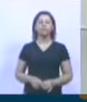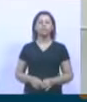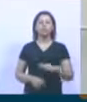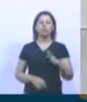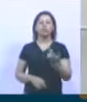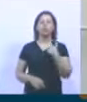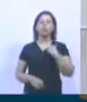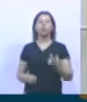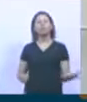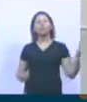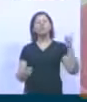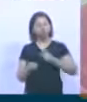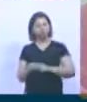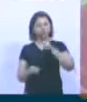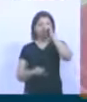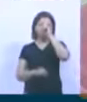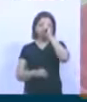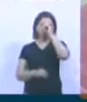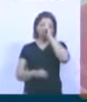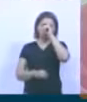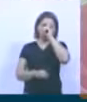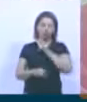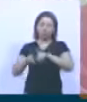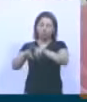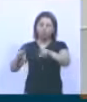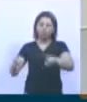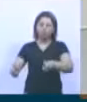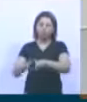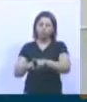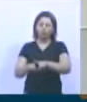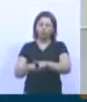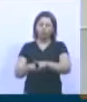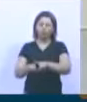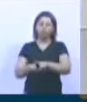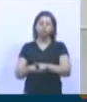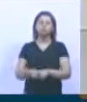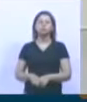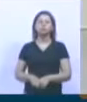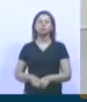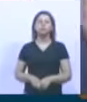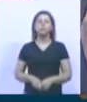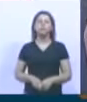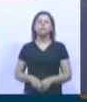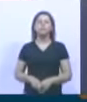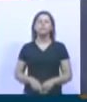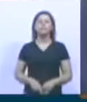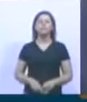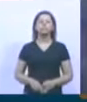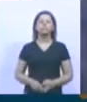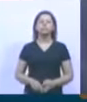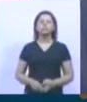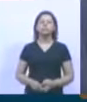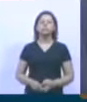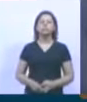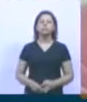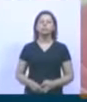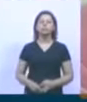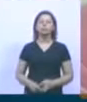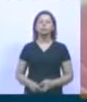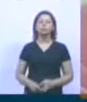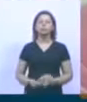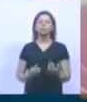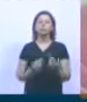eu voltei para o quarto do hospital. I said, Jesus, now I've already told him in your name, your sins are forgiven.